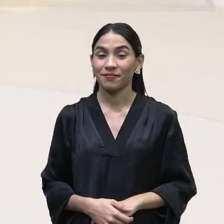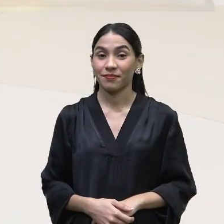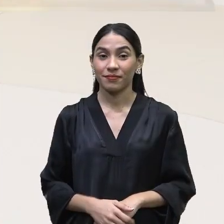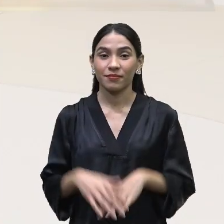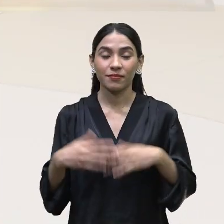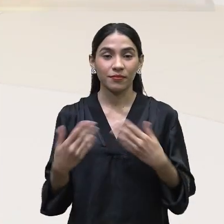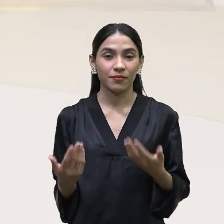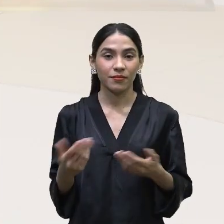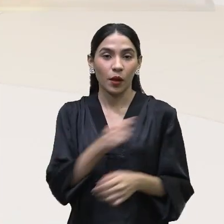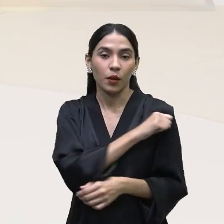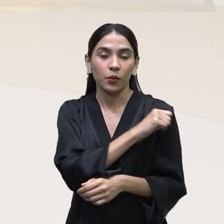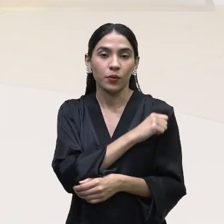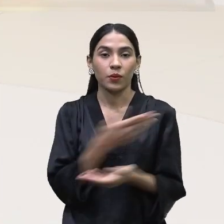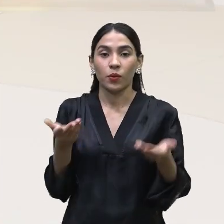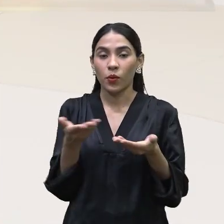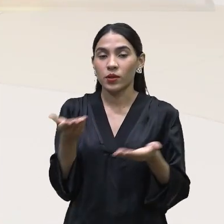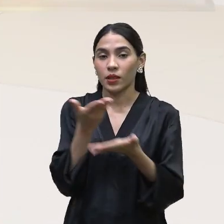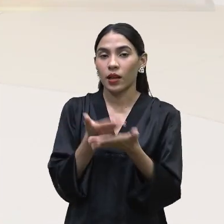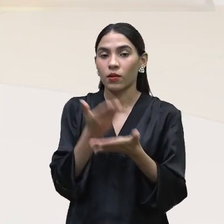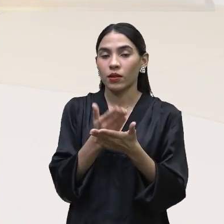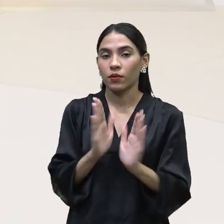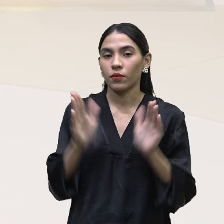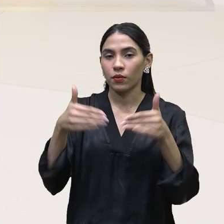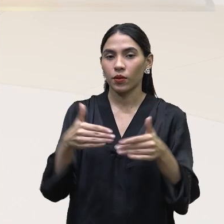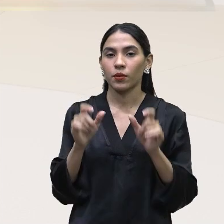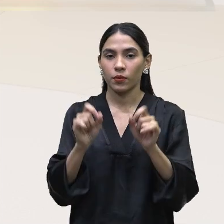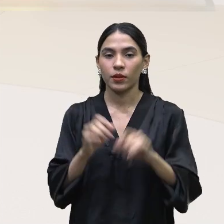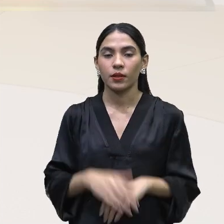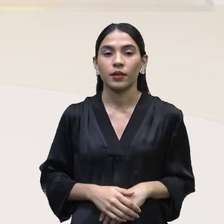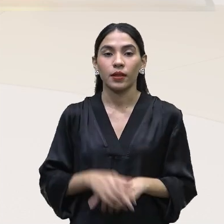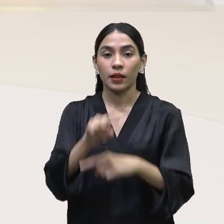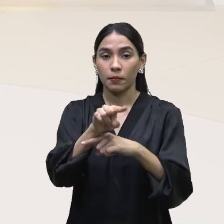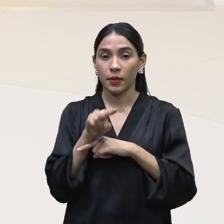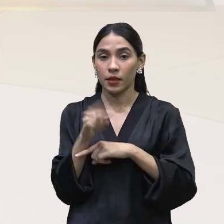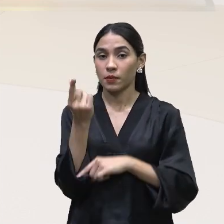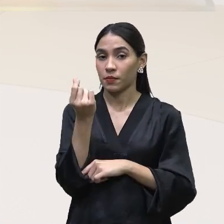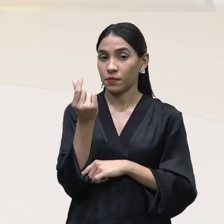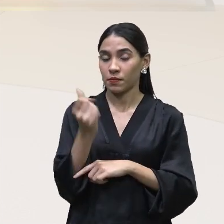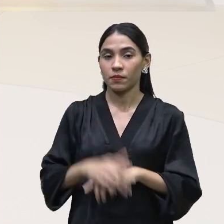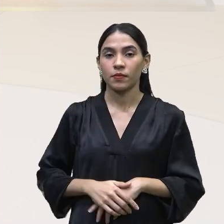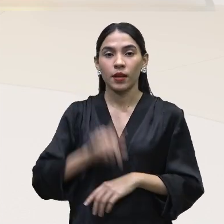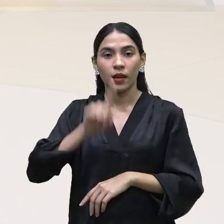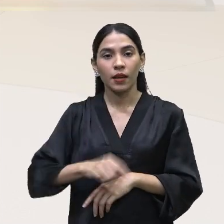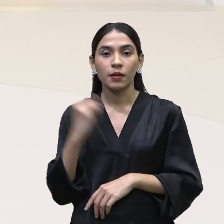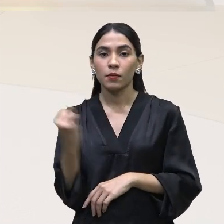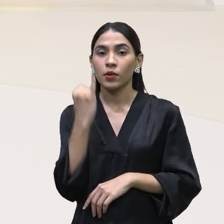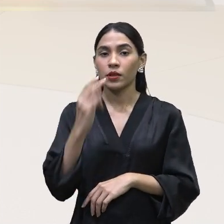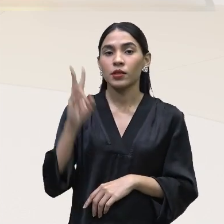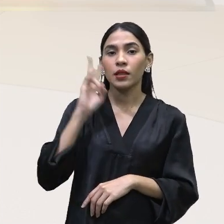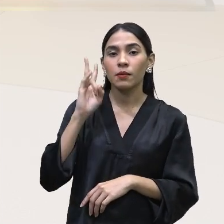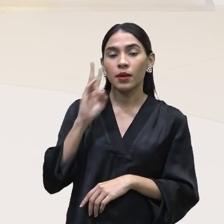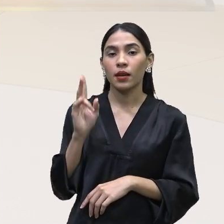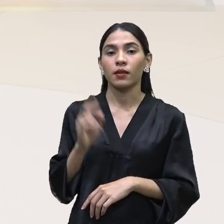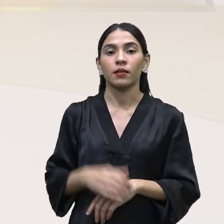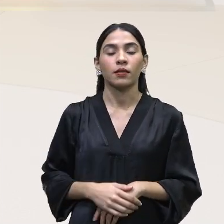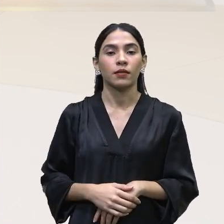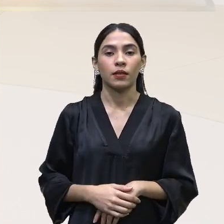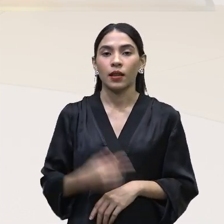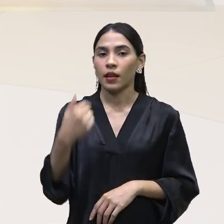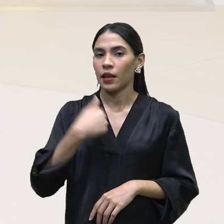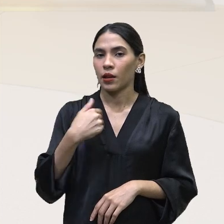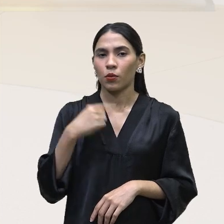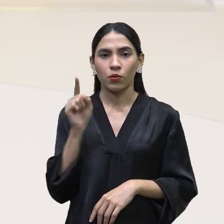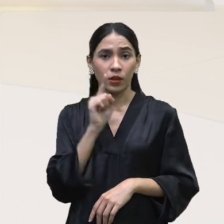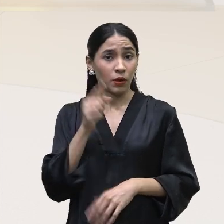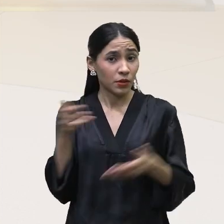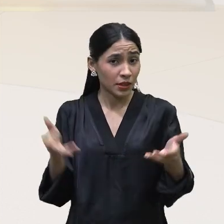Bem, pessoal, a nossa aula ela se tratará aqui sobre empréstimos. É importante lembrar que eu não estou